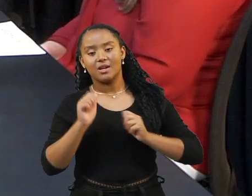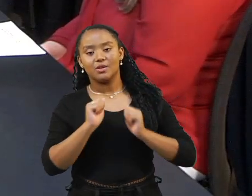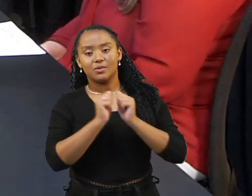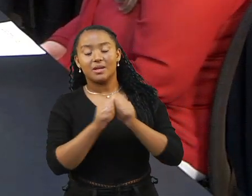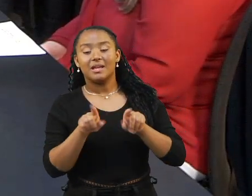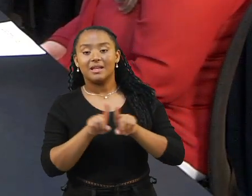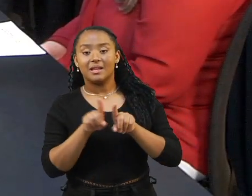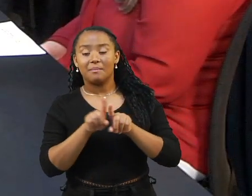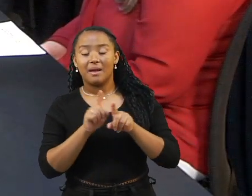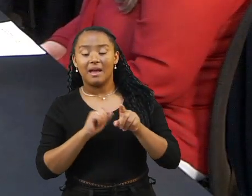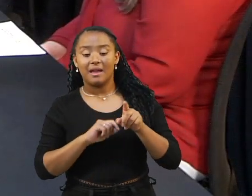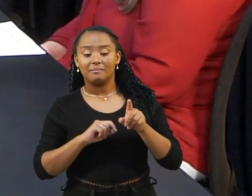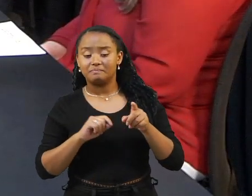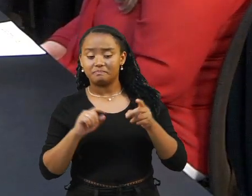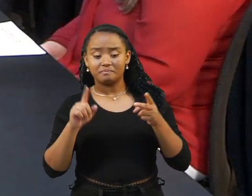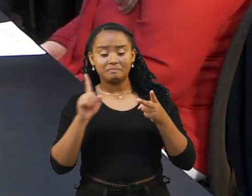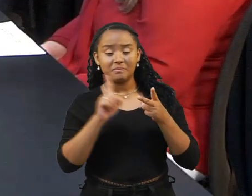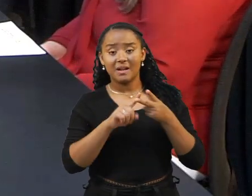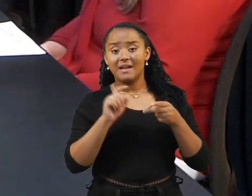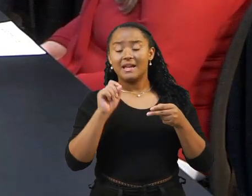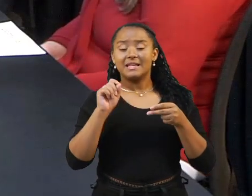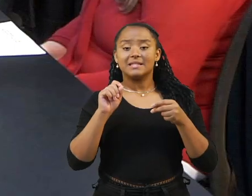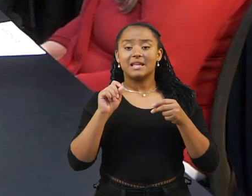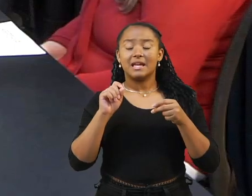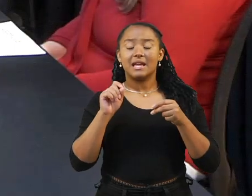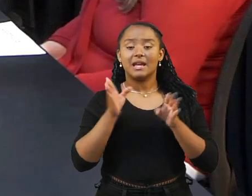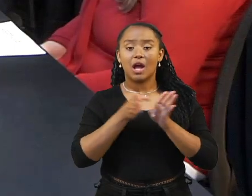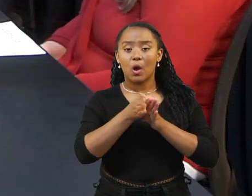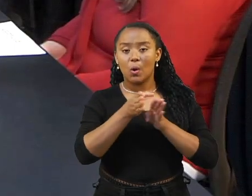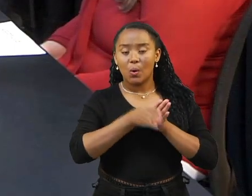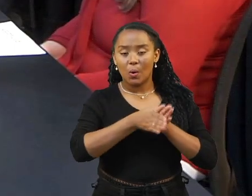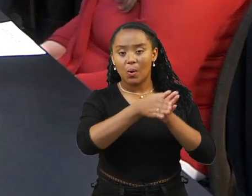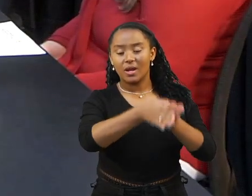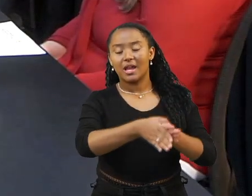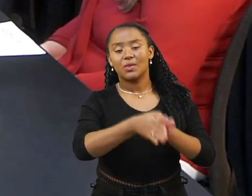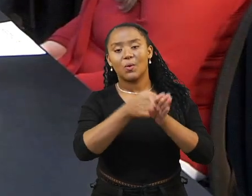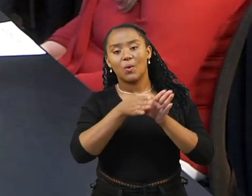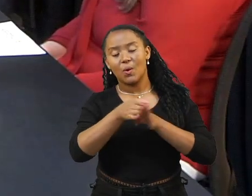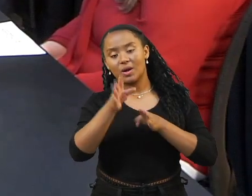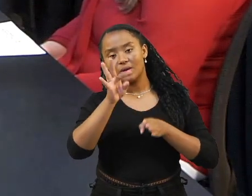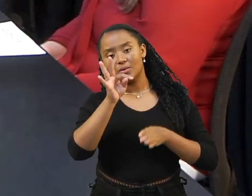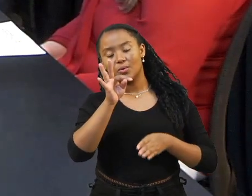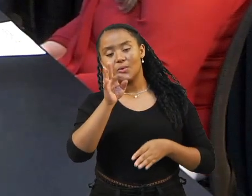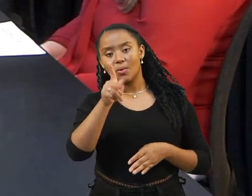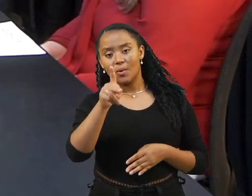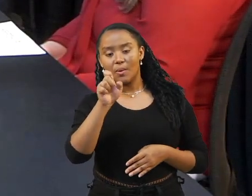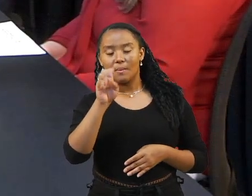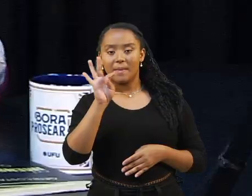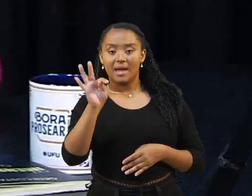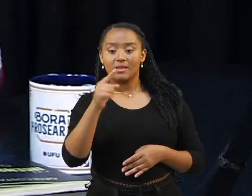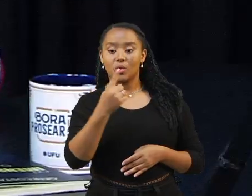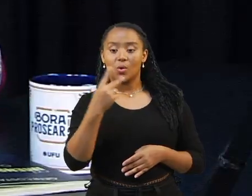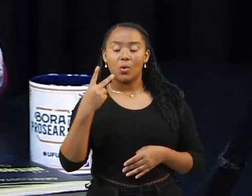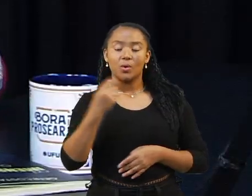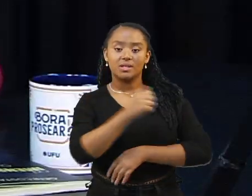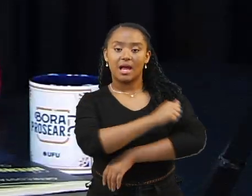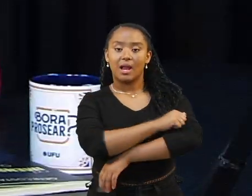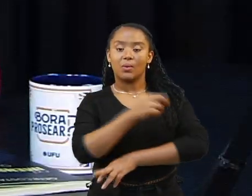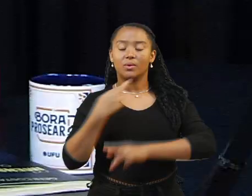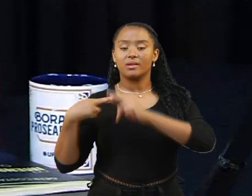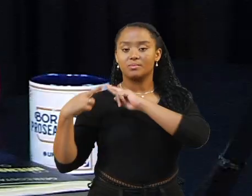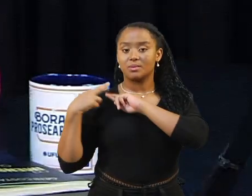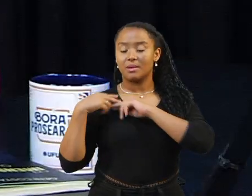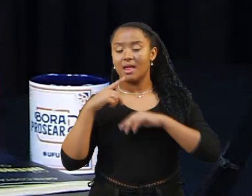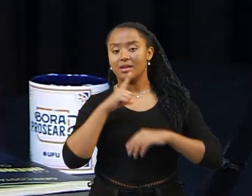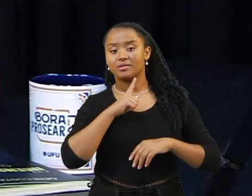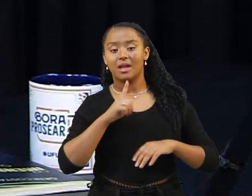mesmo tempo, ser tutora do PET, são 12 alunos que você é responsável por tudo deles. Então, era muito trabalhoso, mas